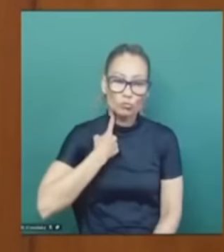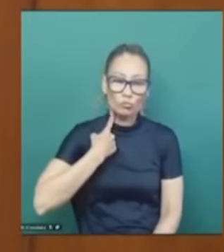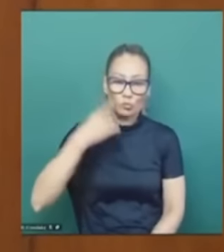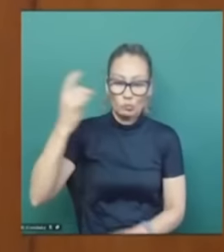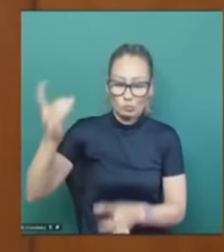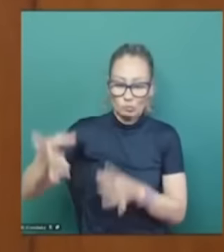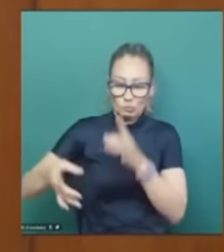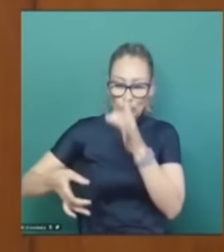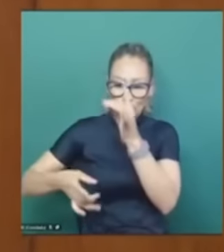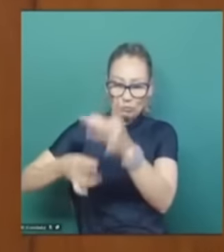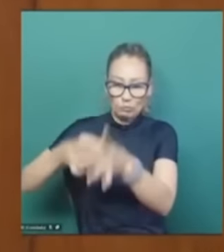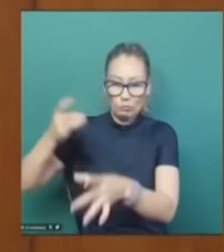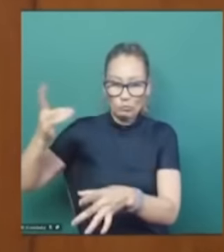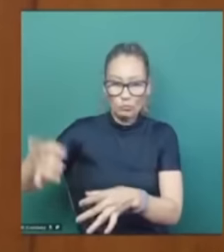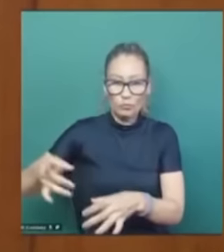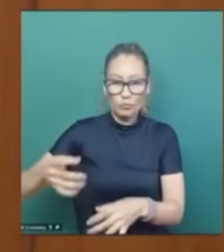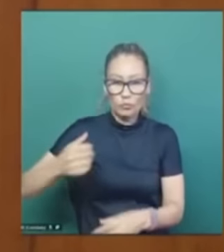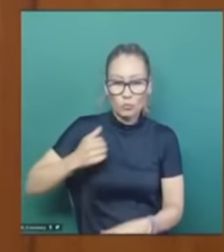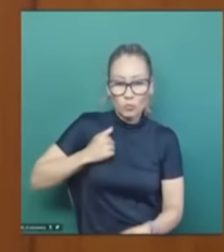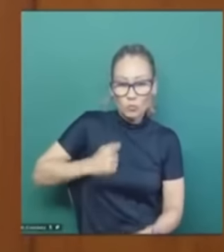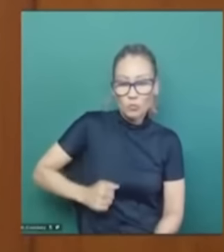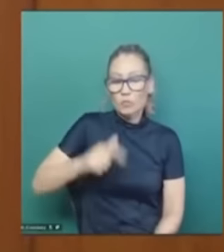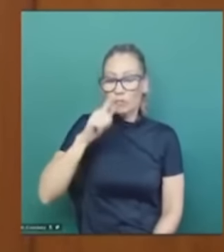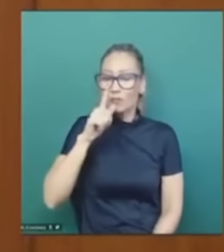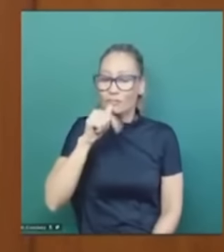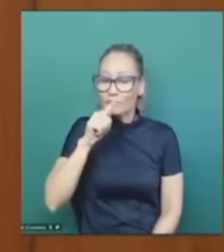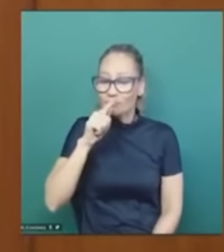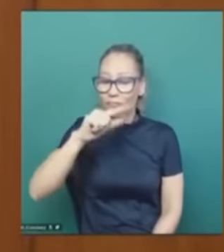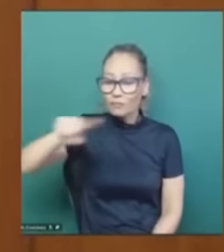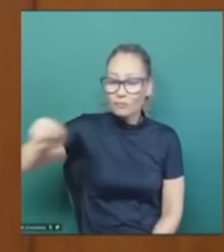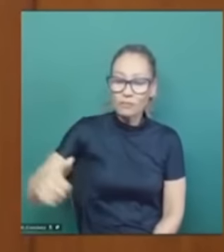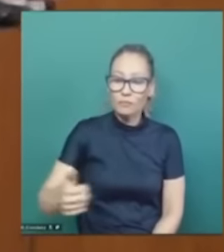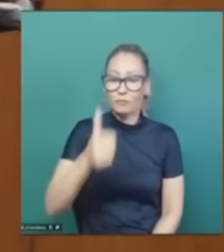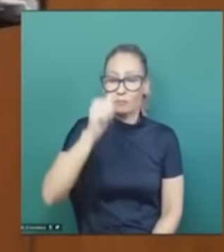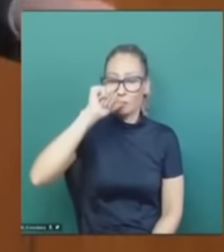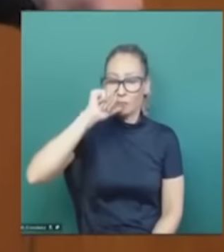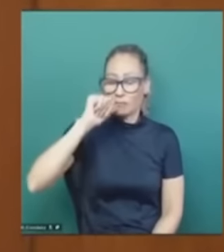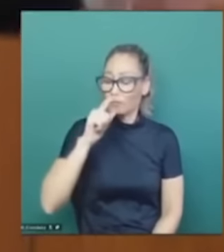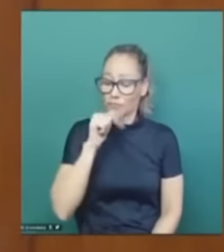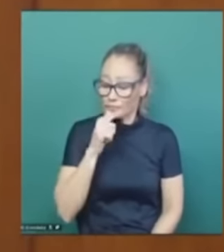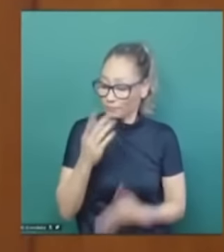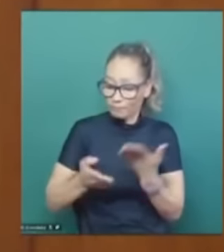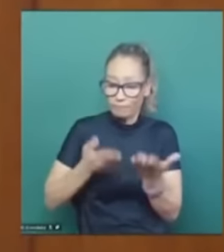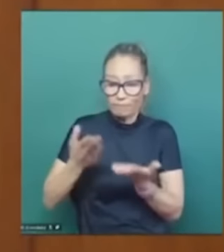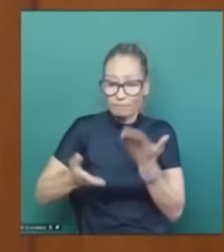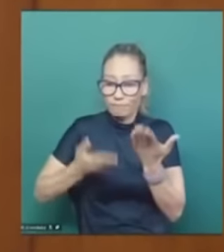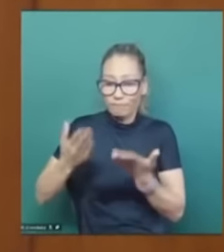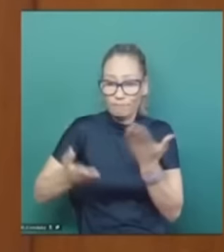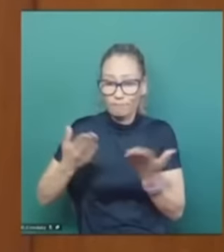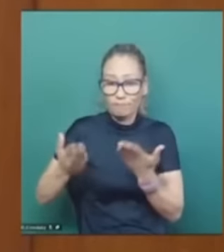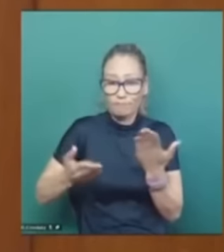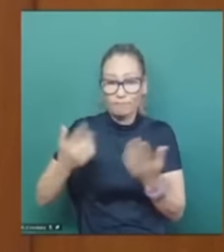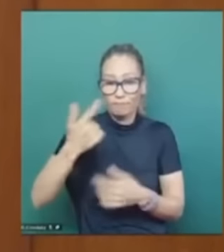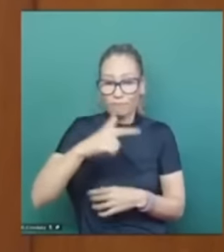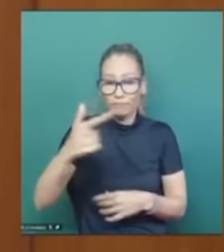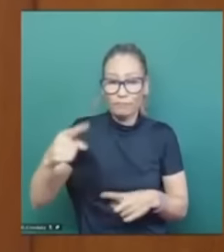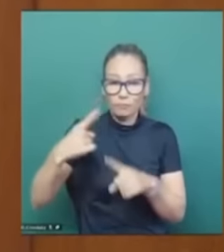nós bebemos, justamente pela falta de tratamento e água canalizada nas invasões que essas pessoas, como o MST que estava